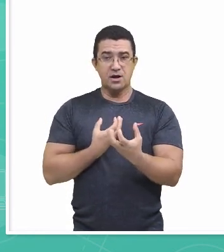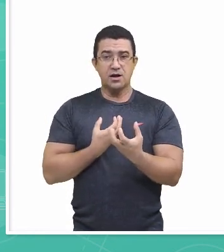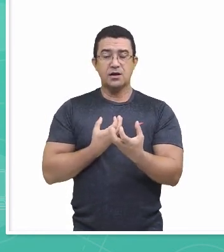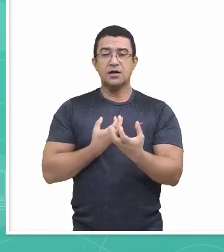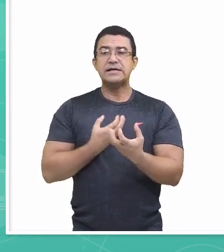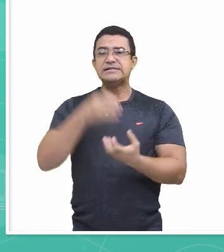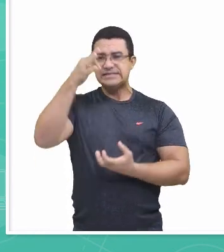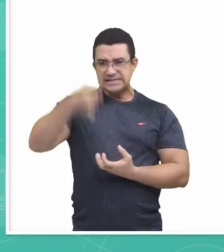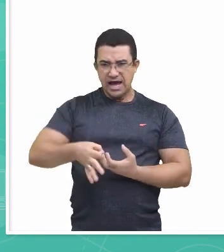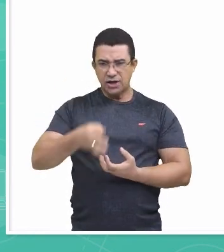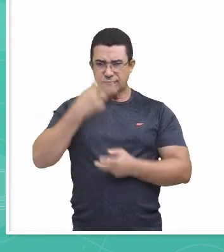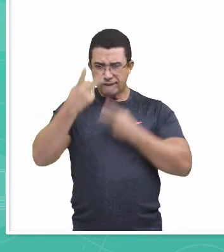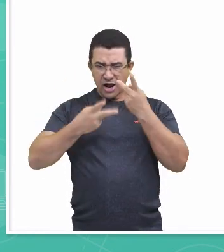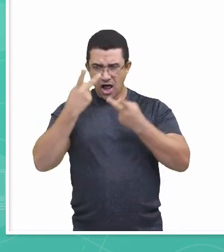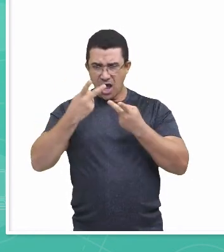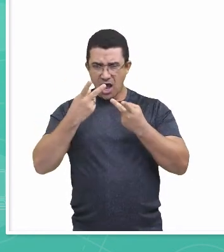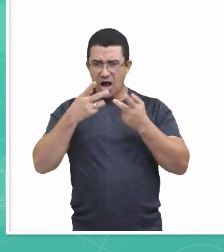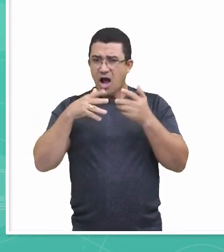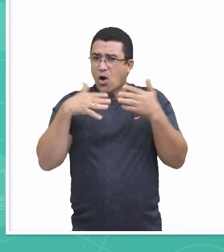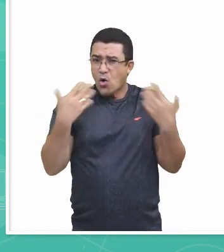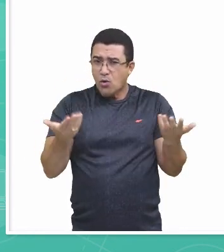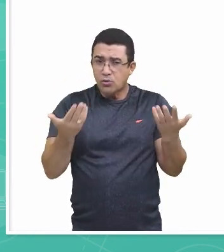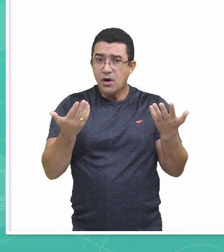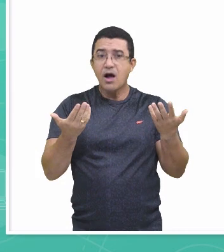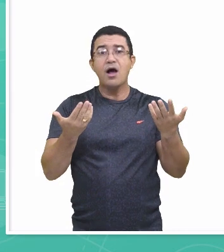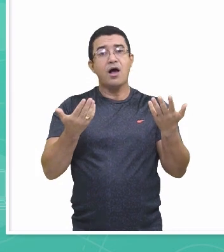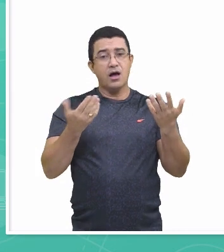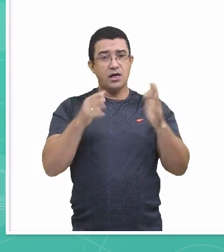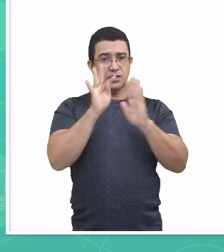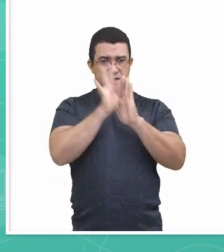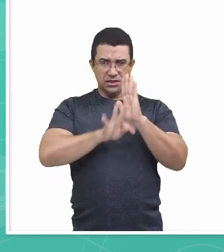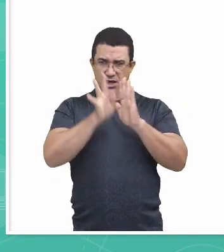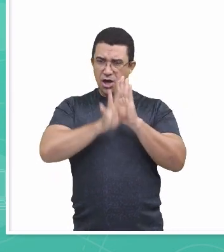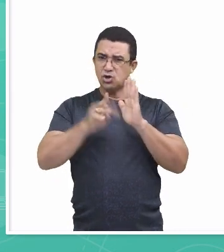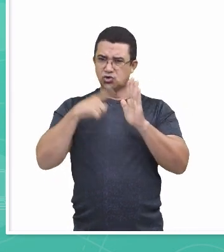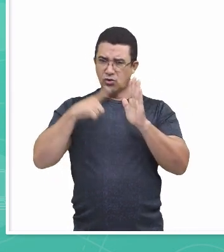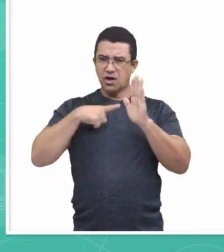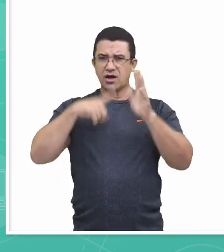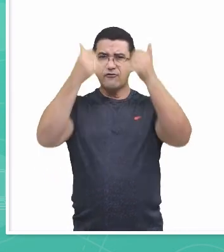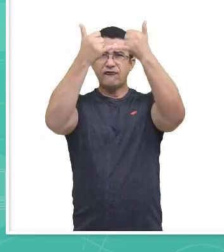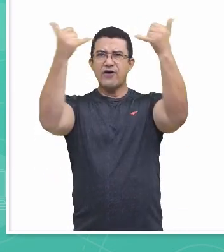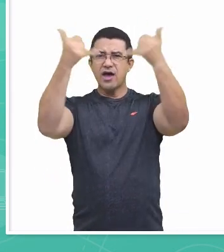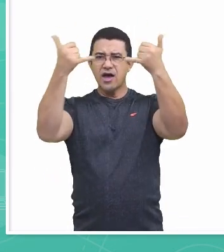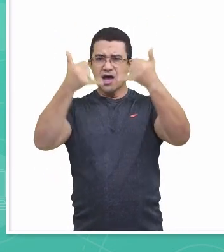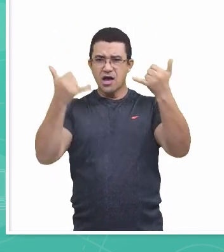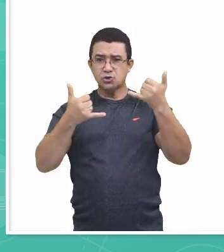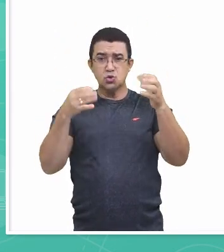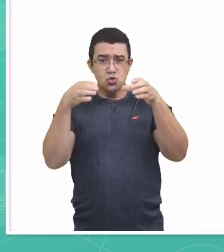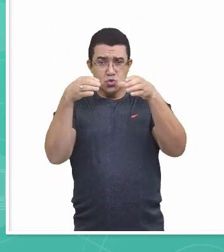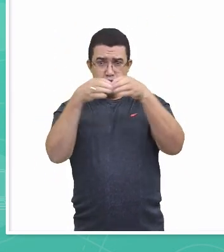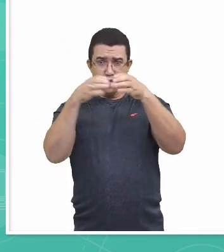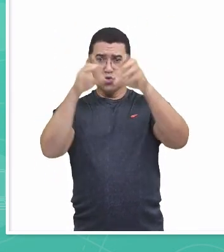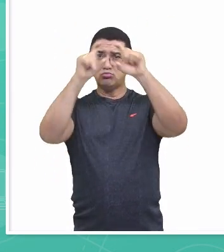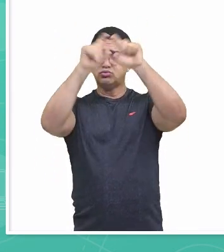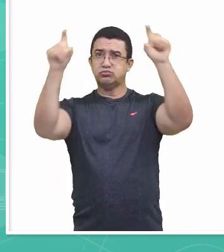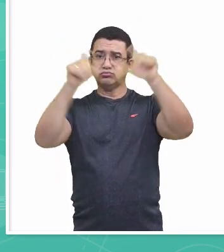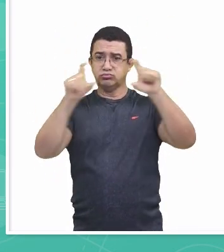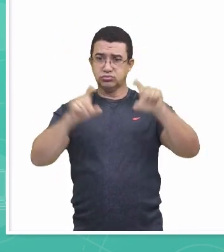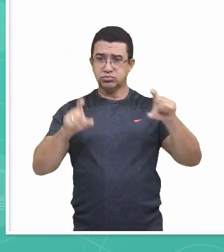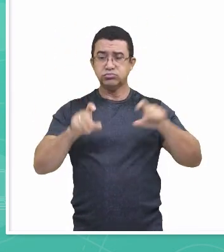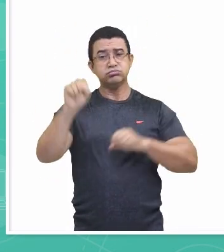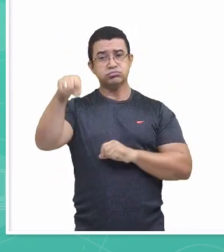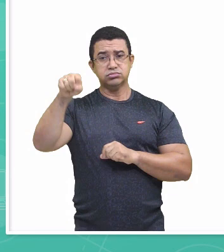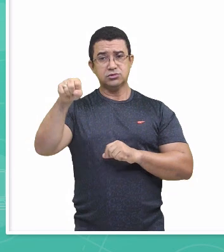correto afirmar que, olha só, o texto é composto de versos que se agrupam em estrofes? Sim, falamos aqui,